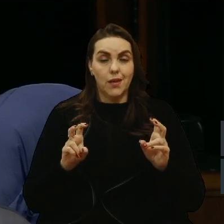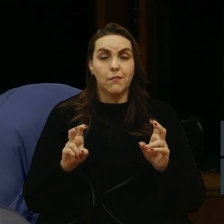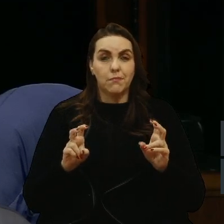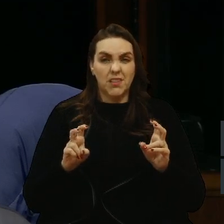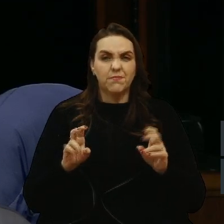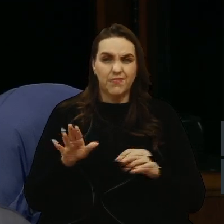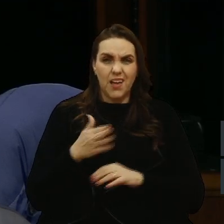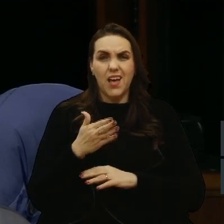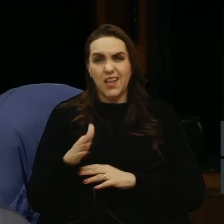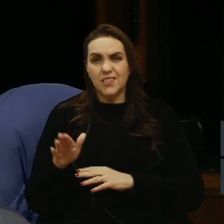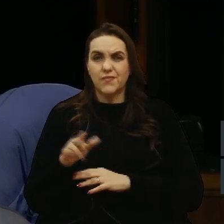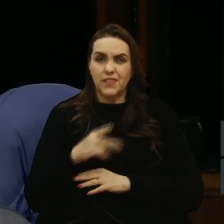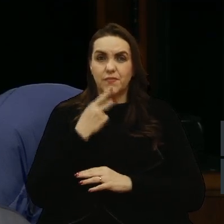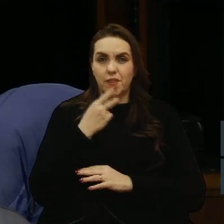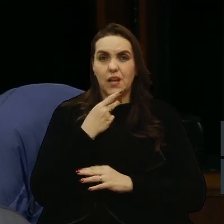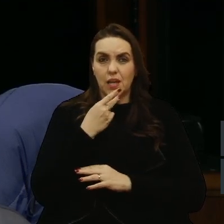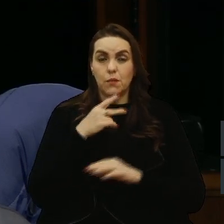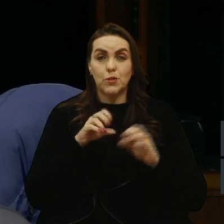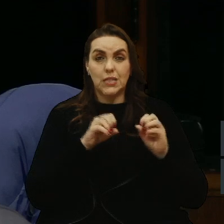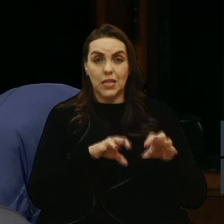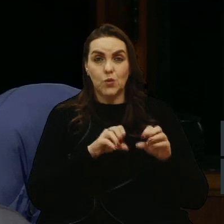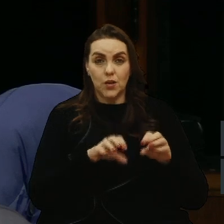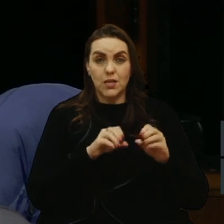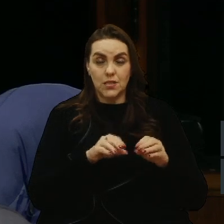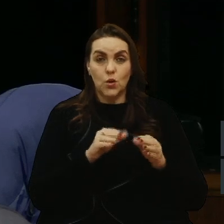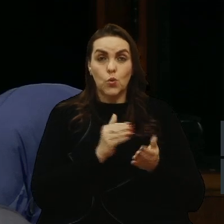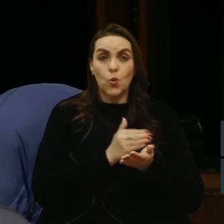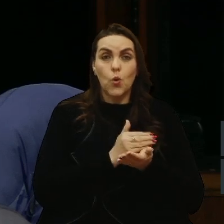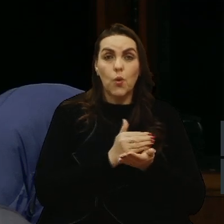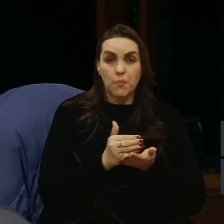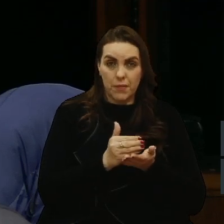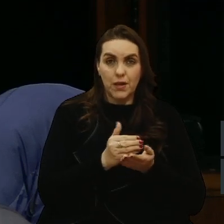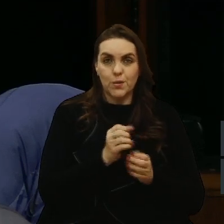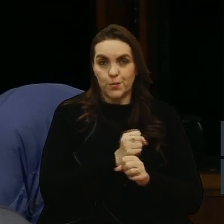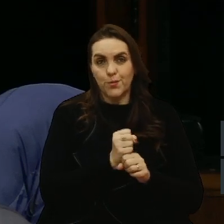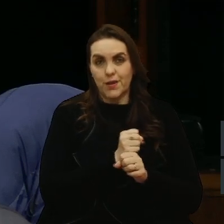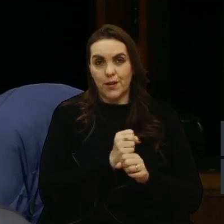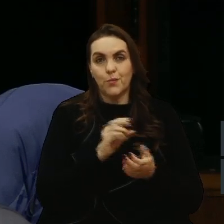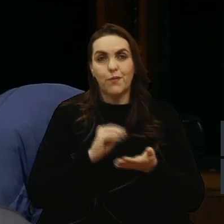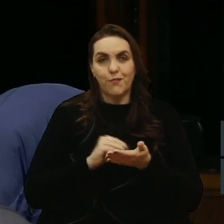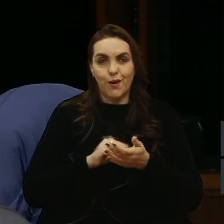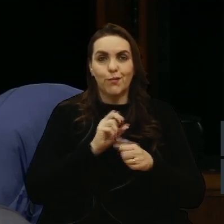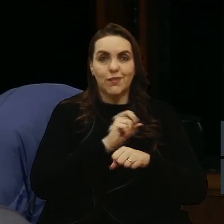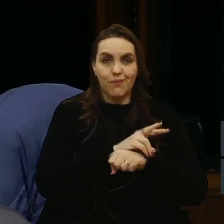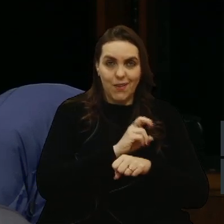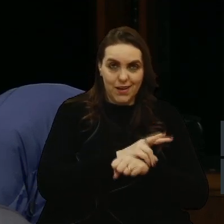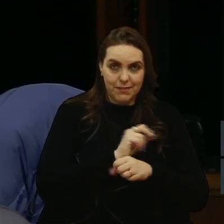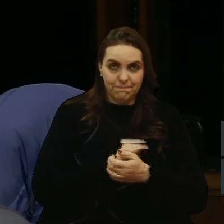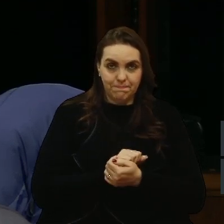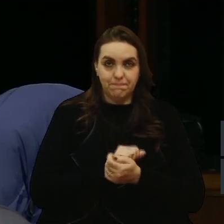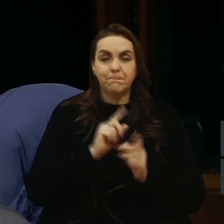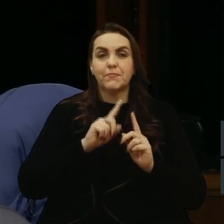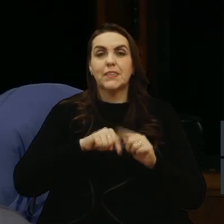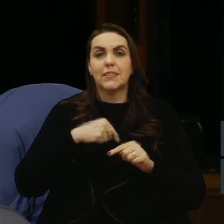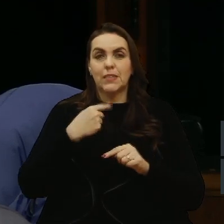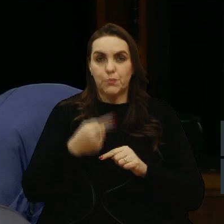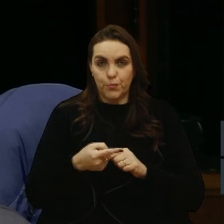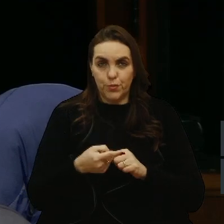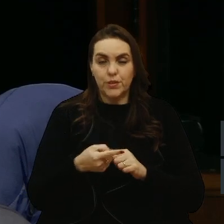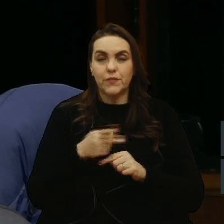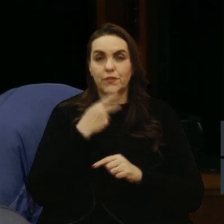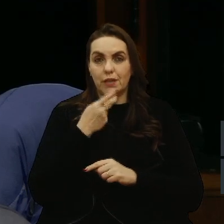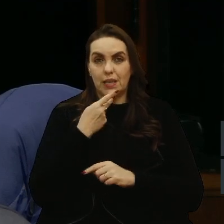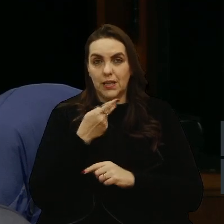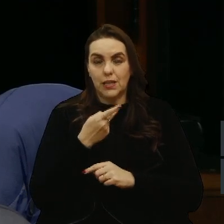nós falamos muito sobre educação no início do ano letivo, pela falta de vagas. Falamos, vereador Juliano